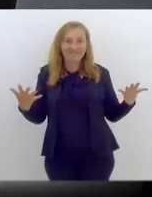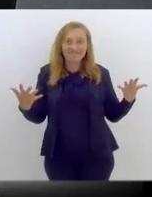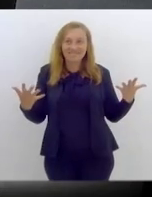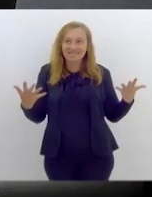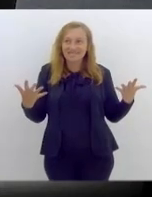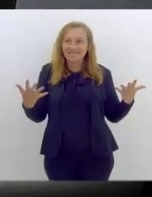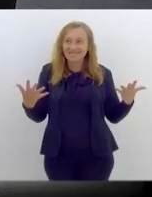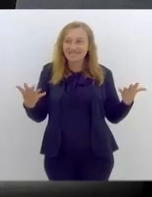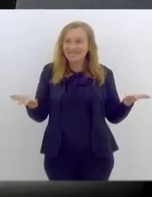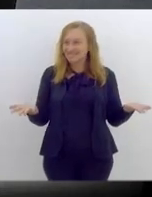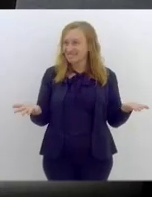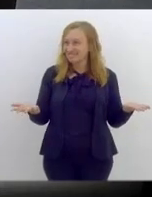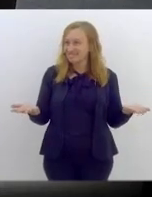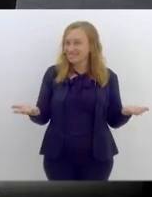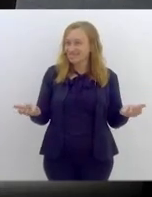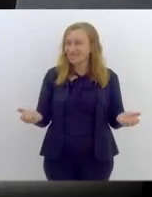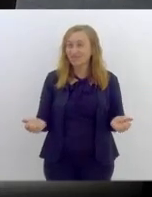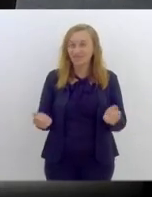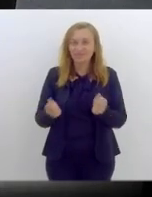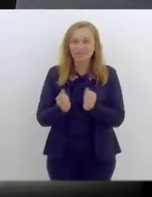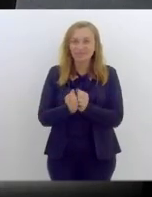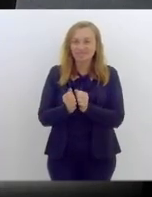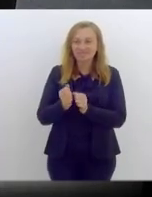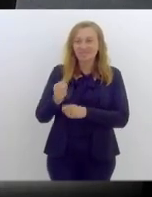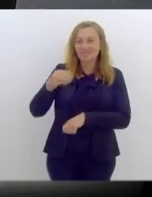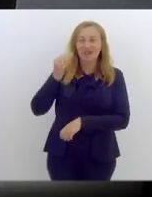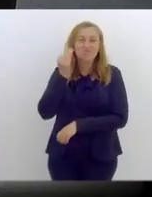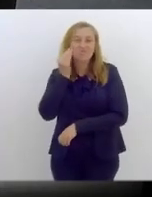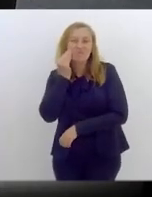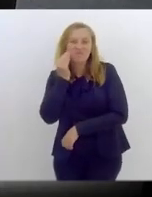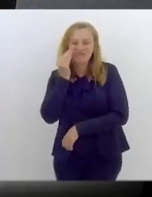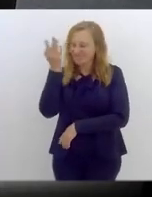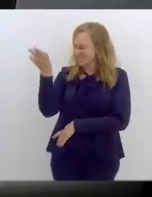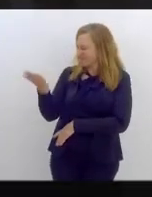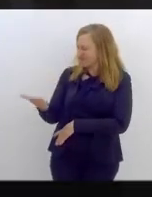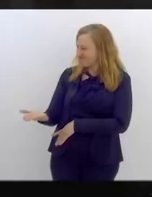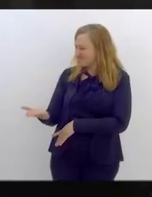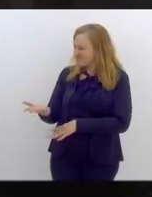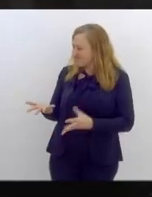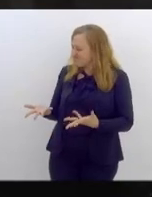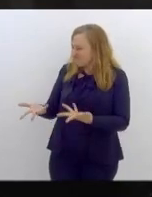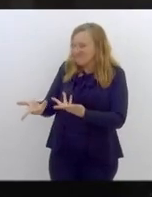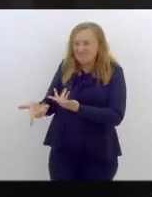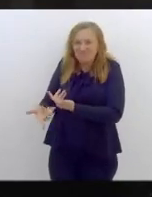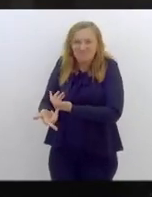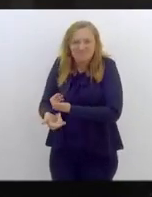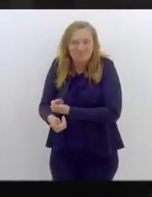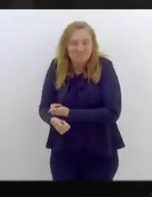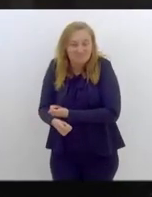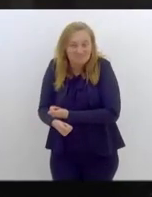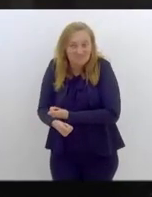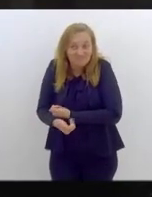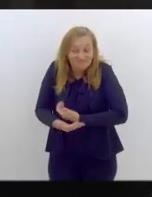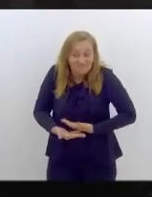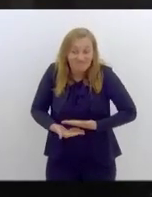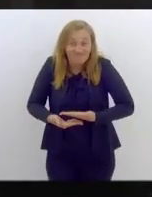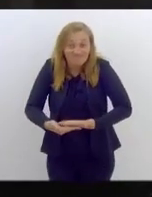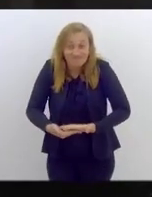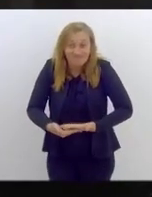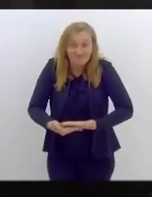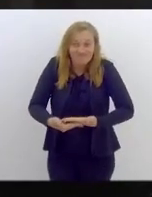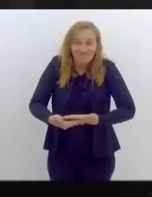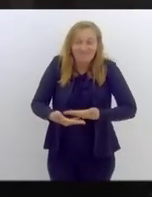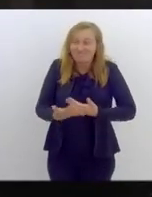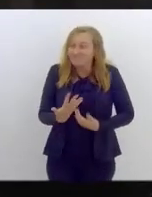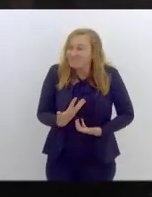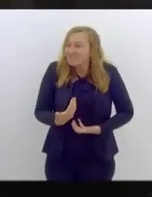no colo de Mônica Francisco, essa mulher extremamente generosa e acolhedora que nos